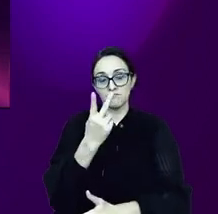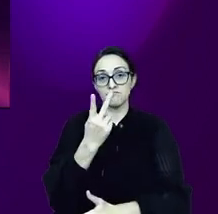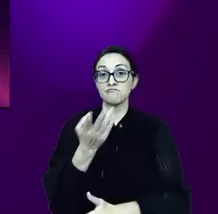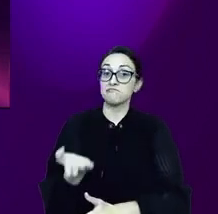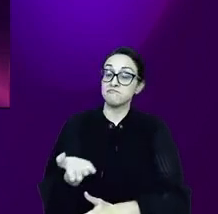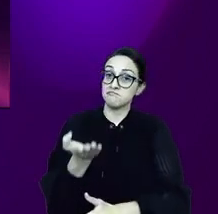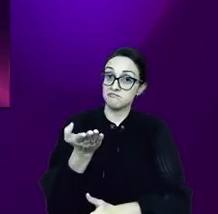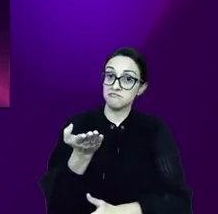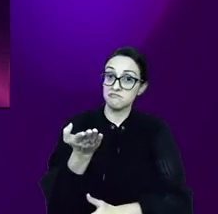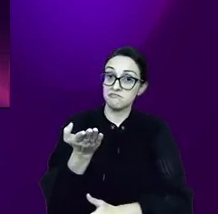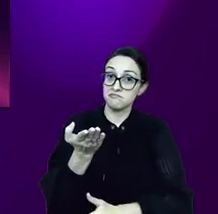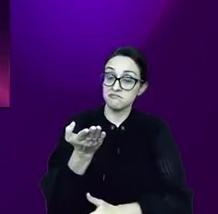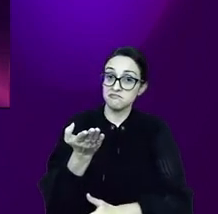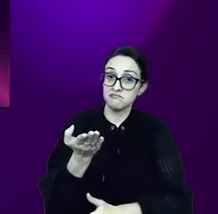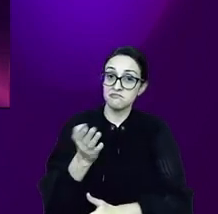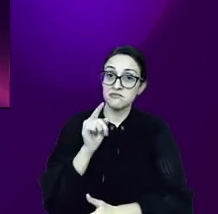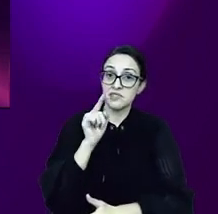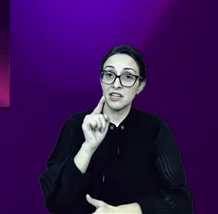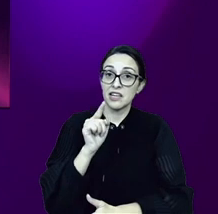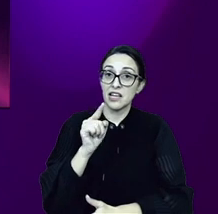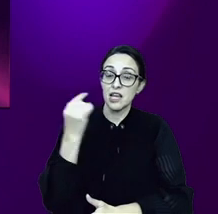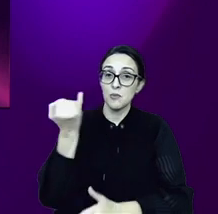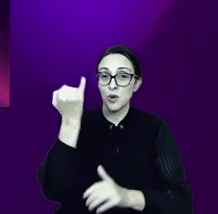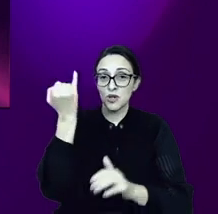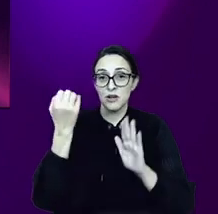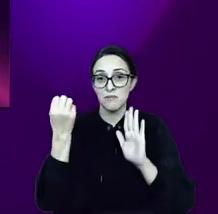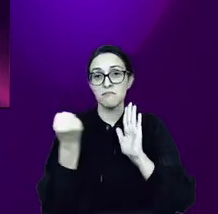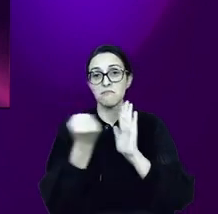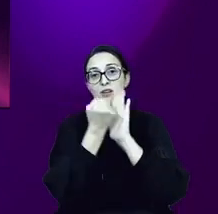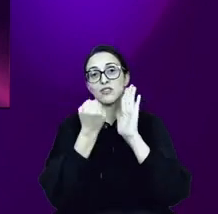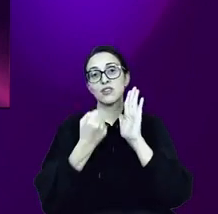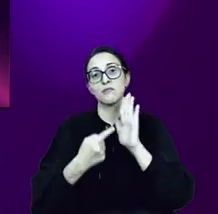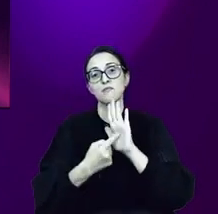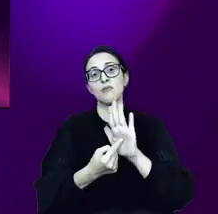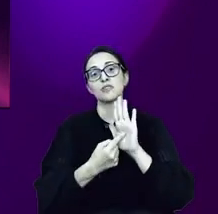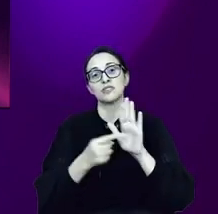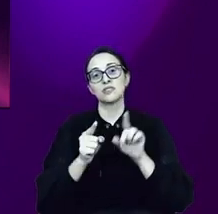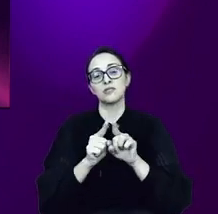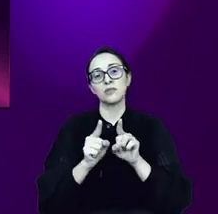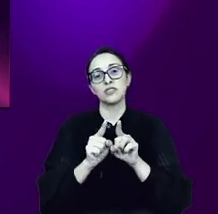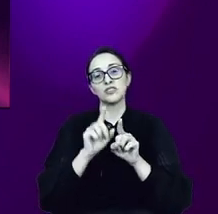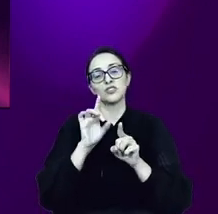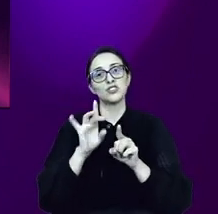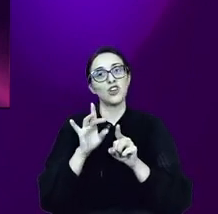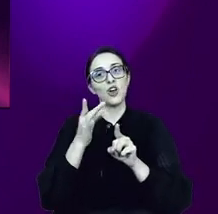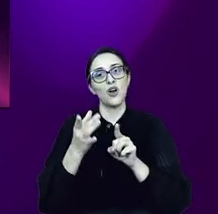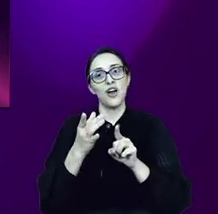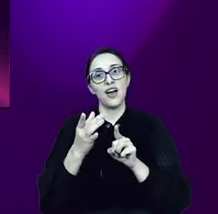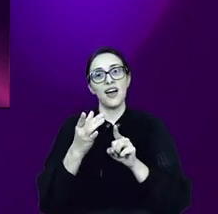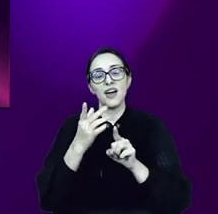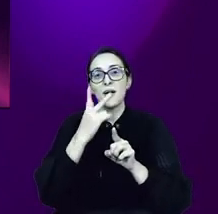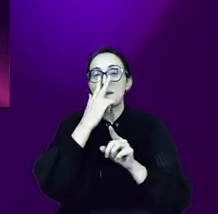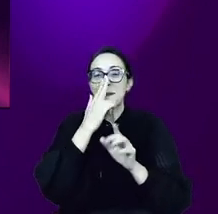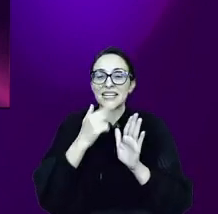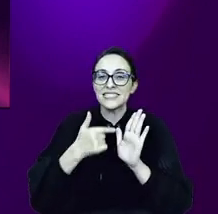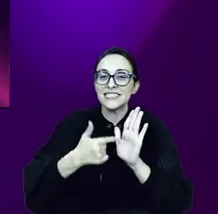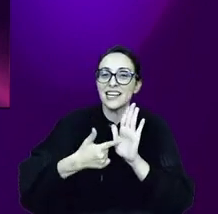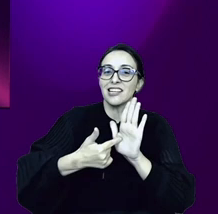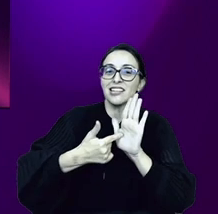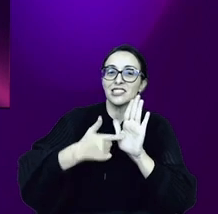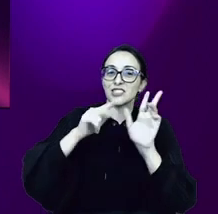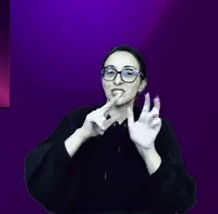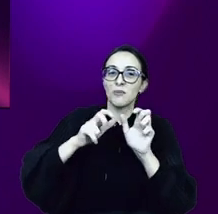IDH, ele é um importante marcador que traz também não apenas a assinatura no tocante